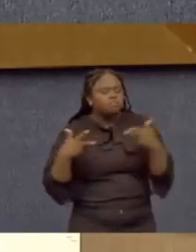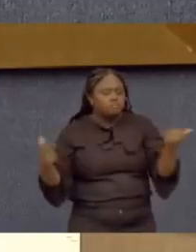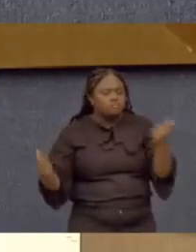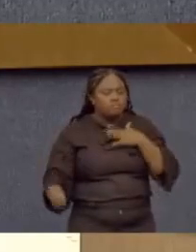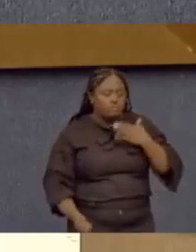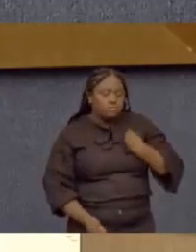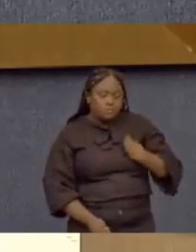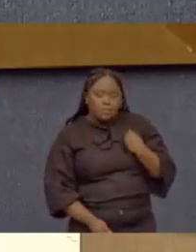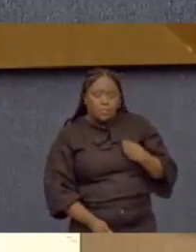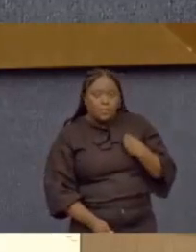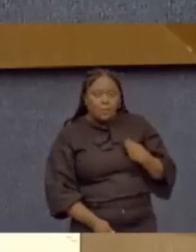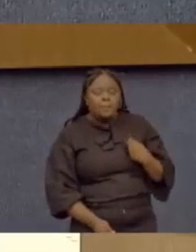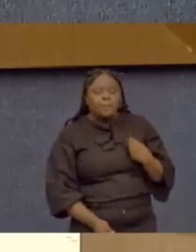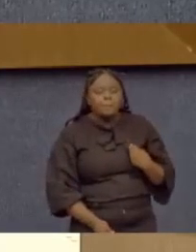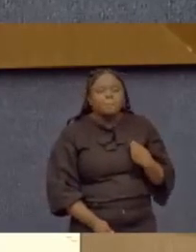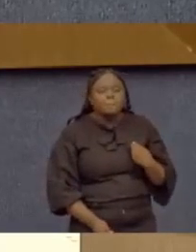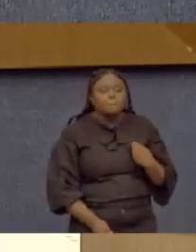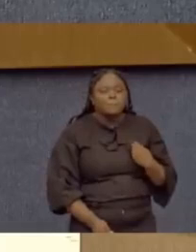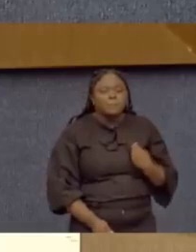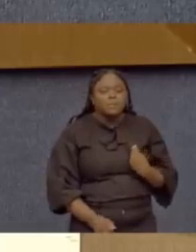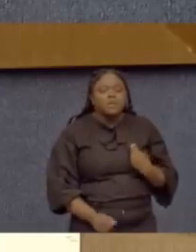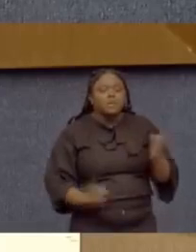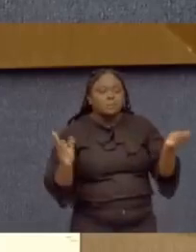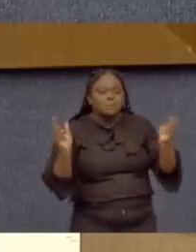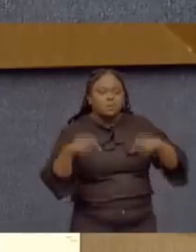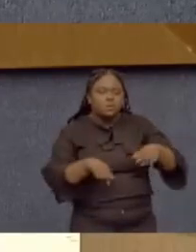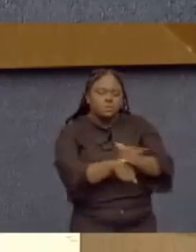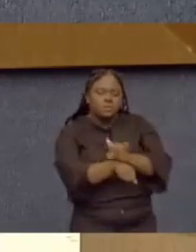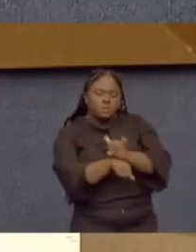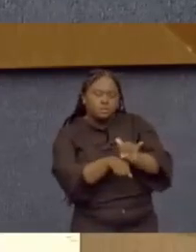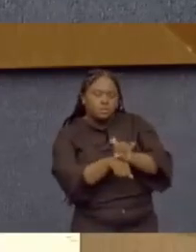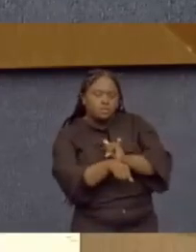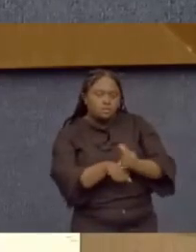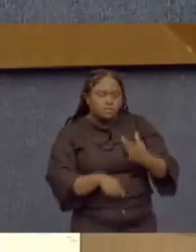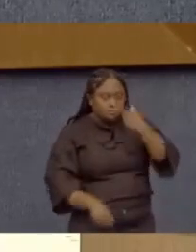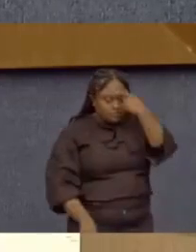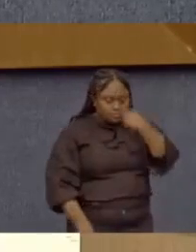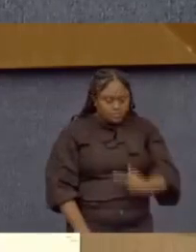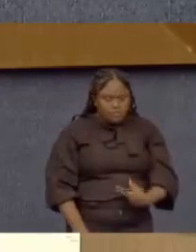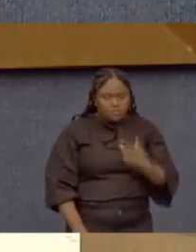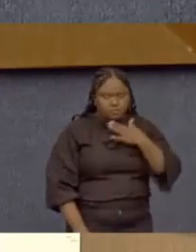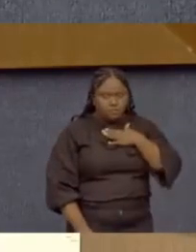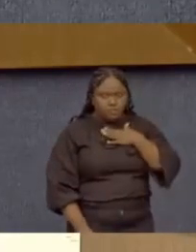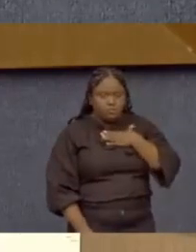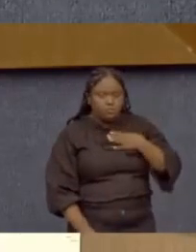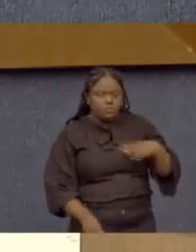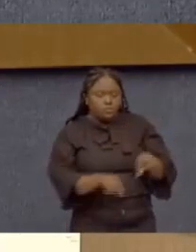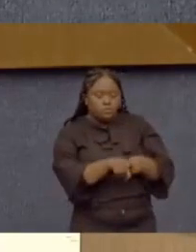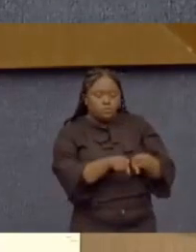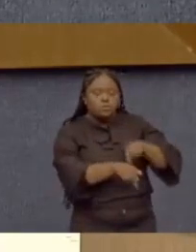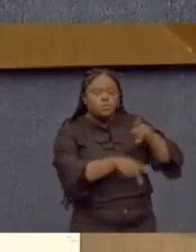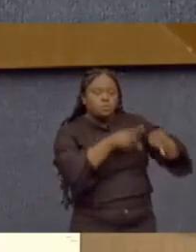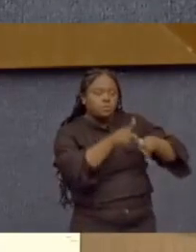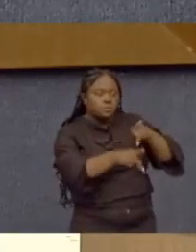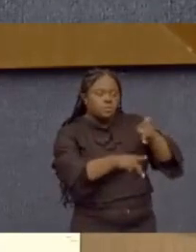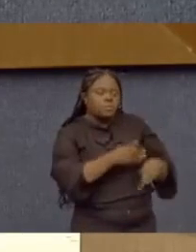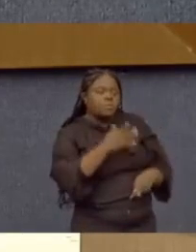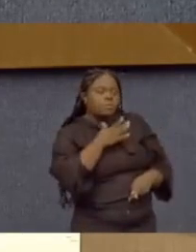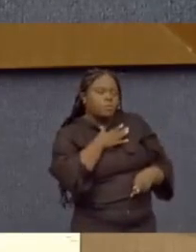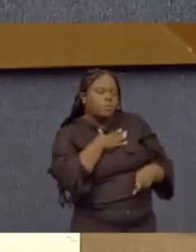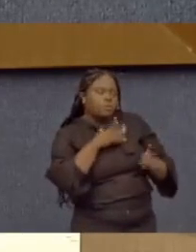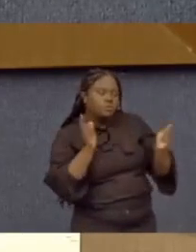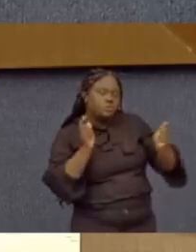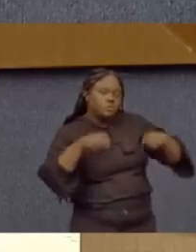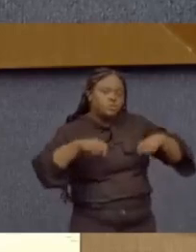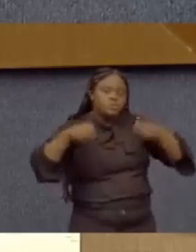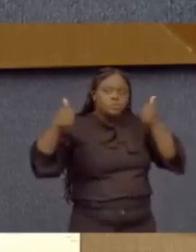vida presbiteral, sejam instrumentos para que a minha pessoa e o povo que me foi confiado possamos nos